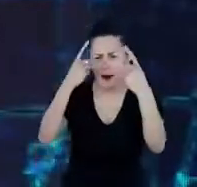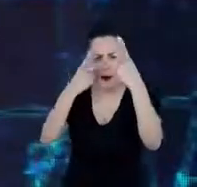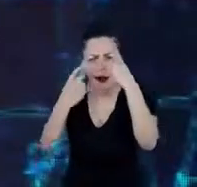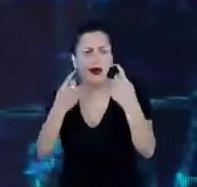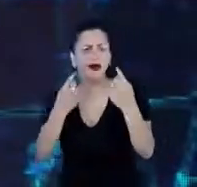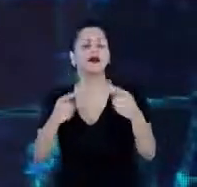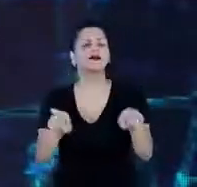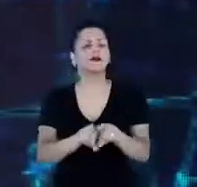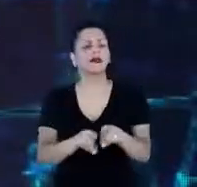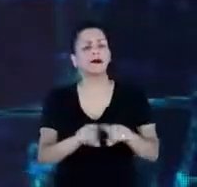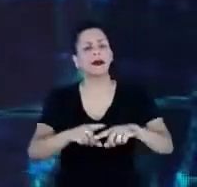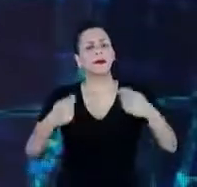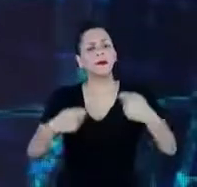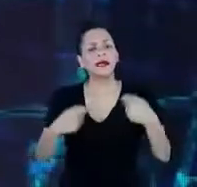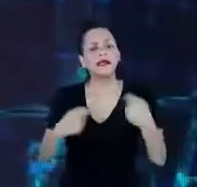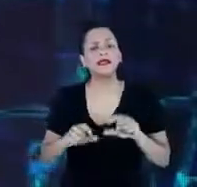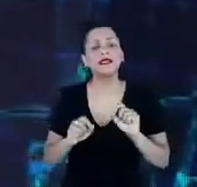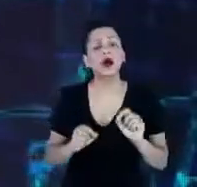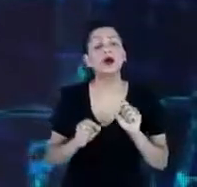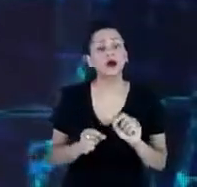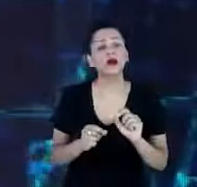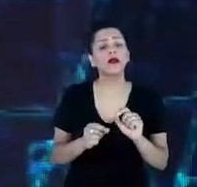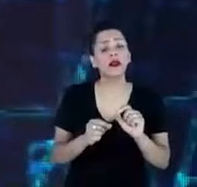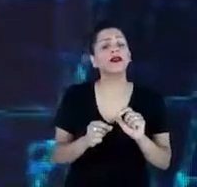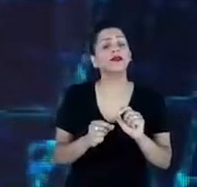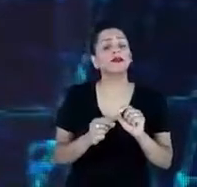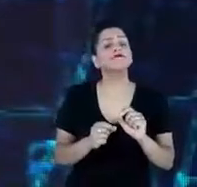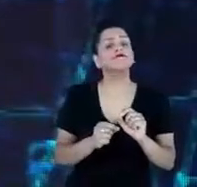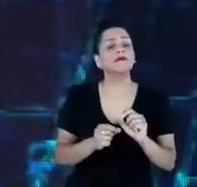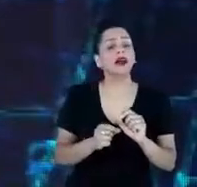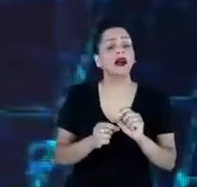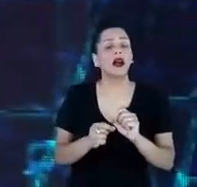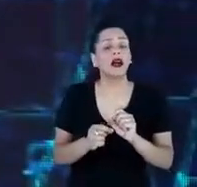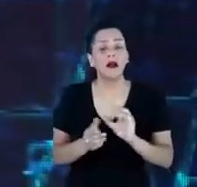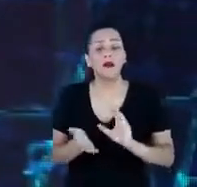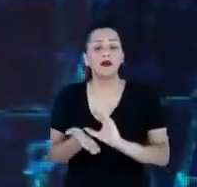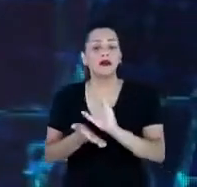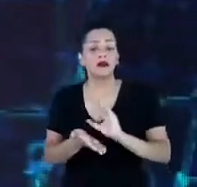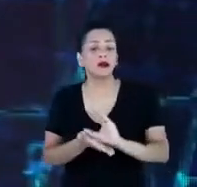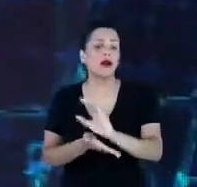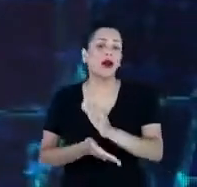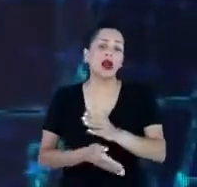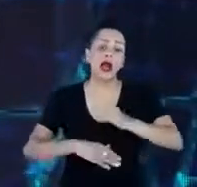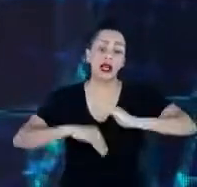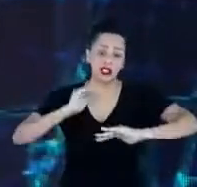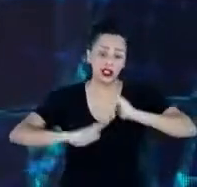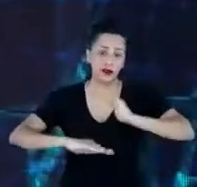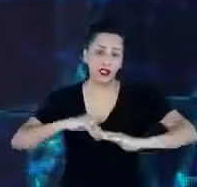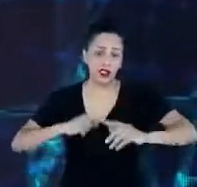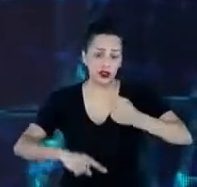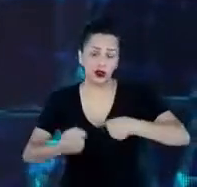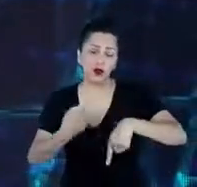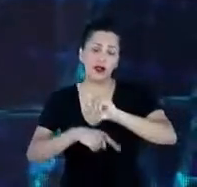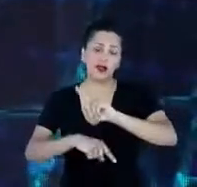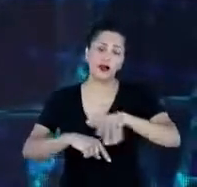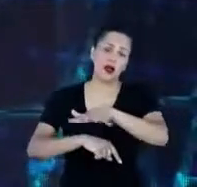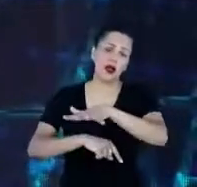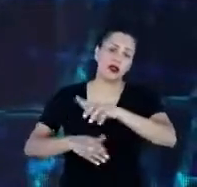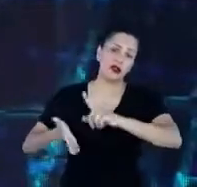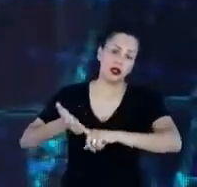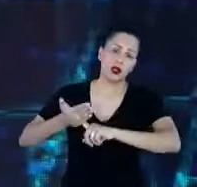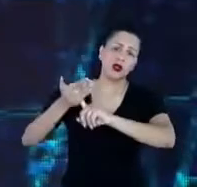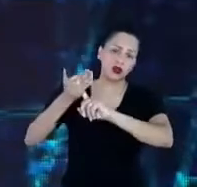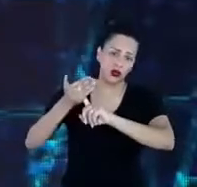e precisamos do fornecimento da atividade de inovação nas instituições científicas e tecnológicas